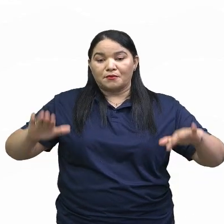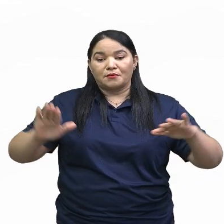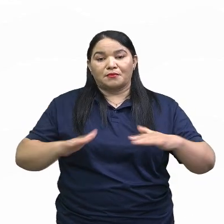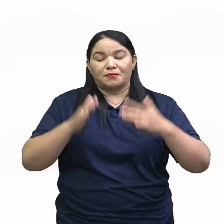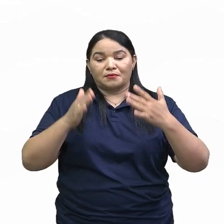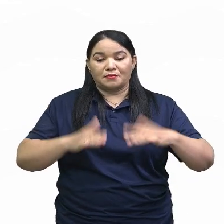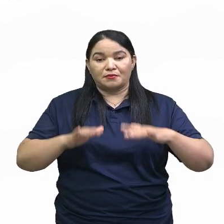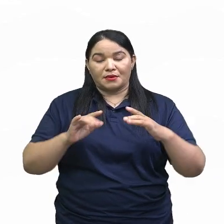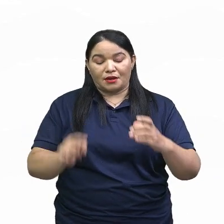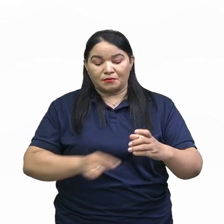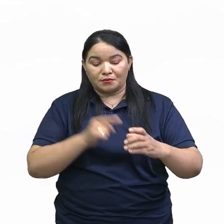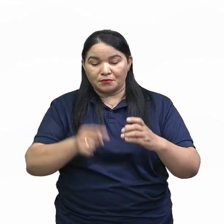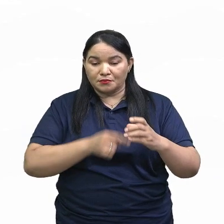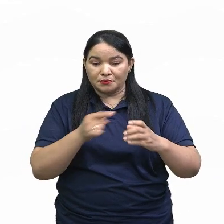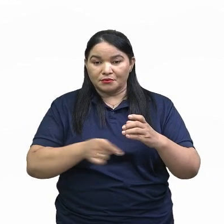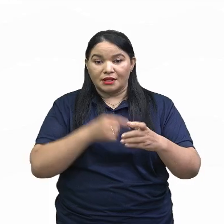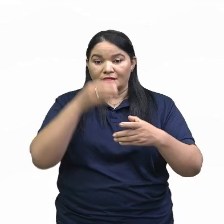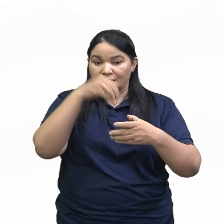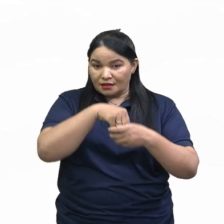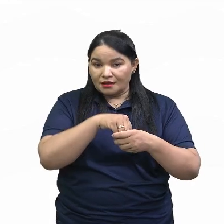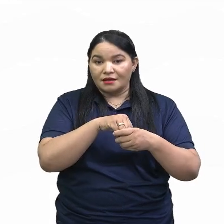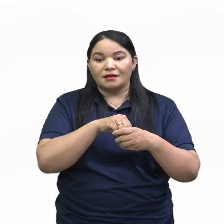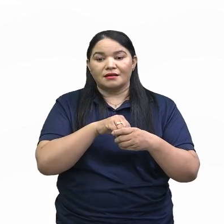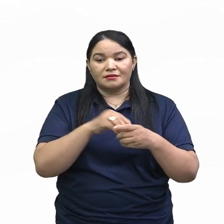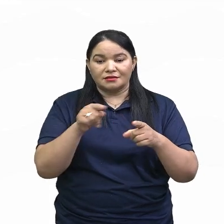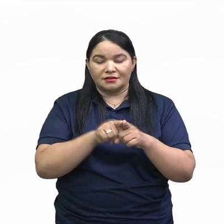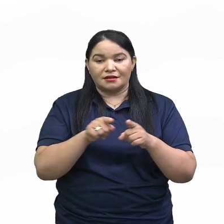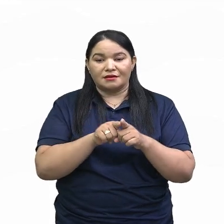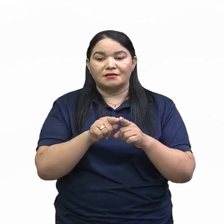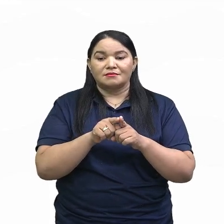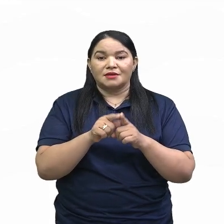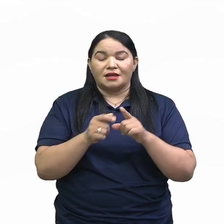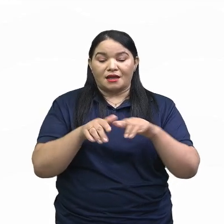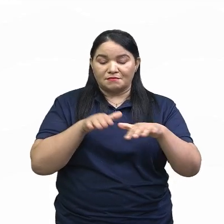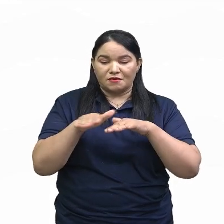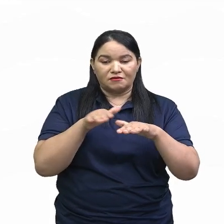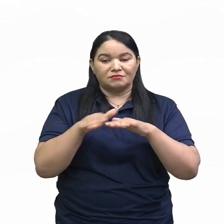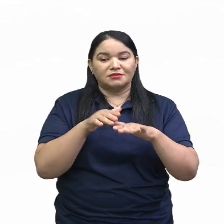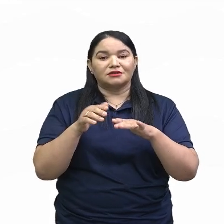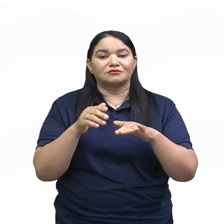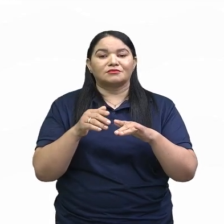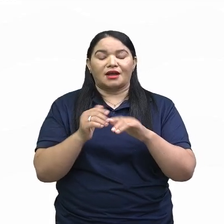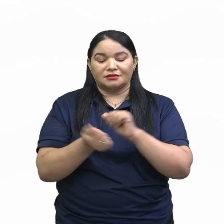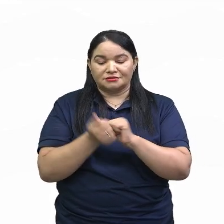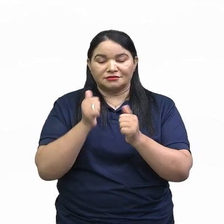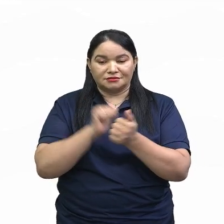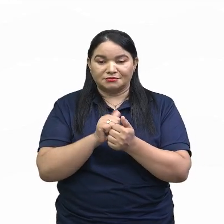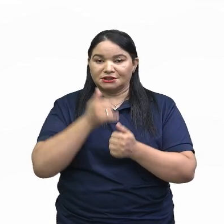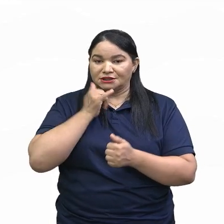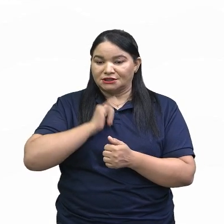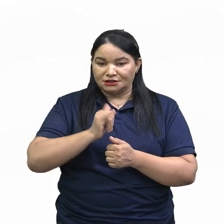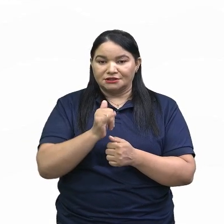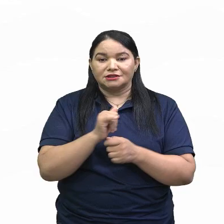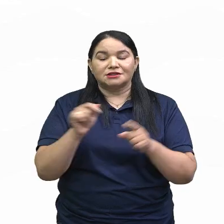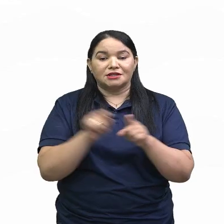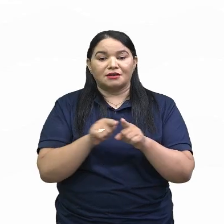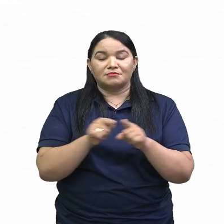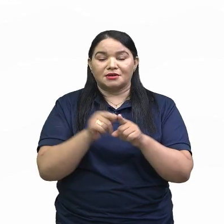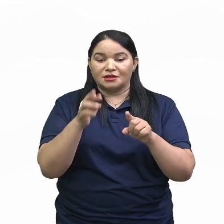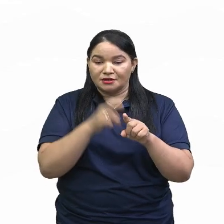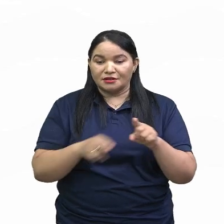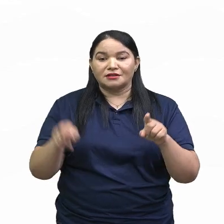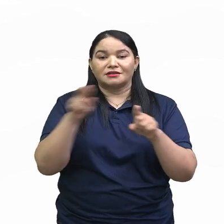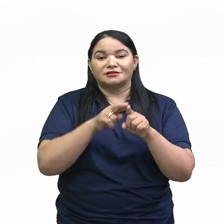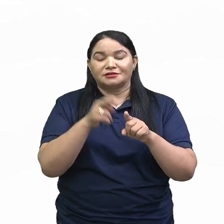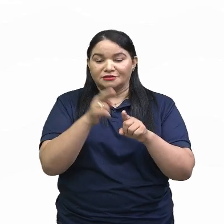transformar a energia desse movimento, que é a cinética, em energia elétrica, tá? Então é uma fonte de energia renovável,